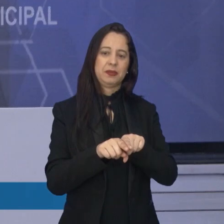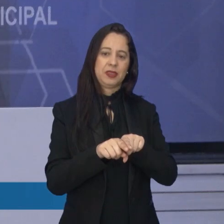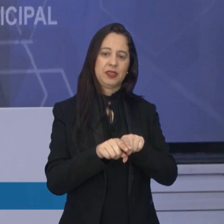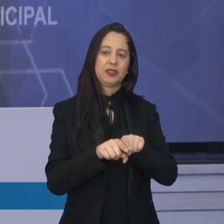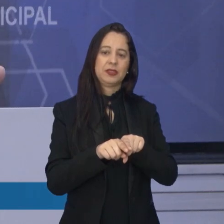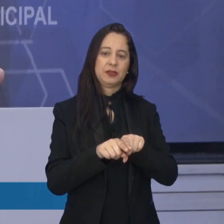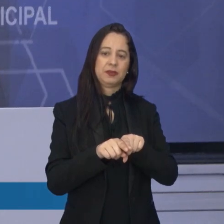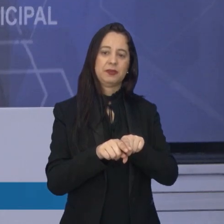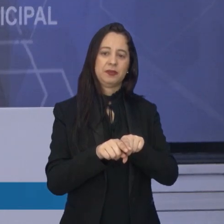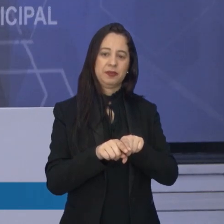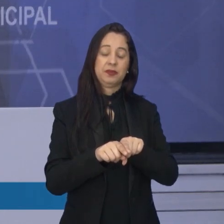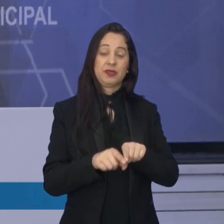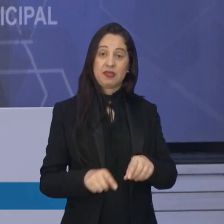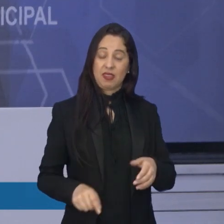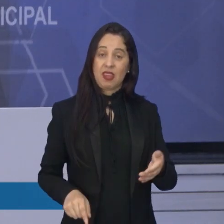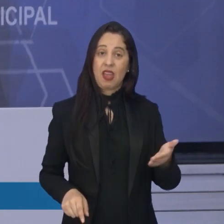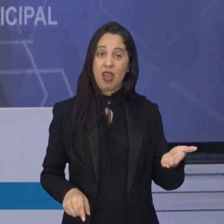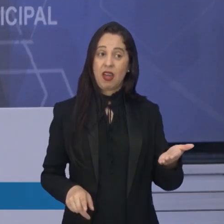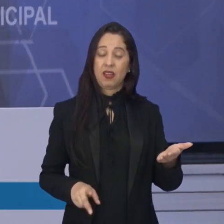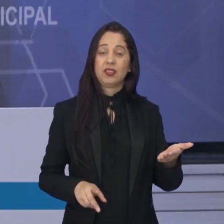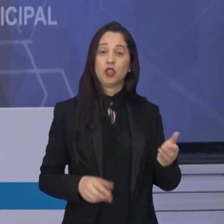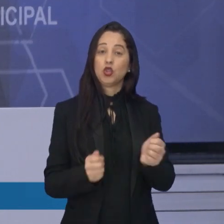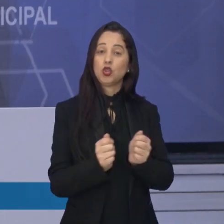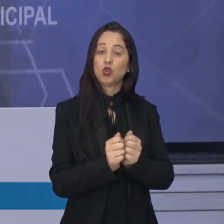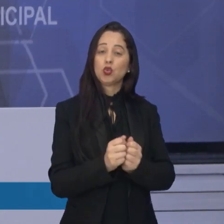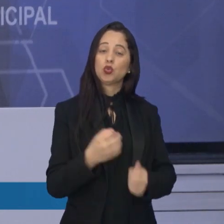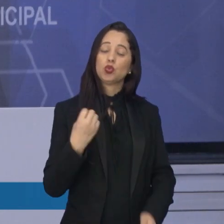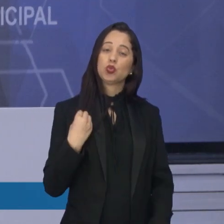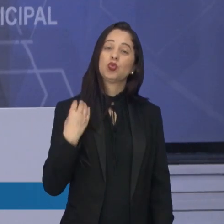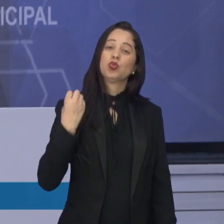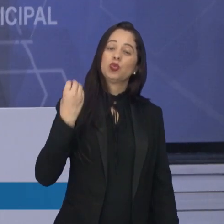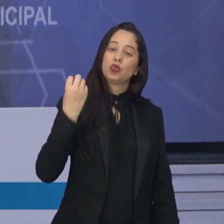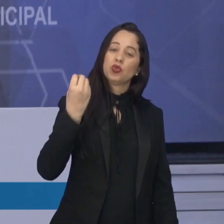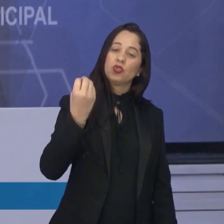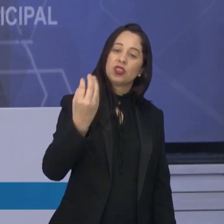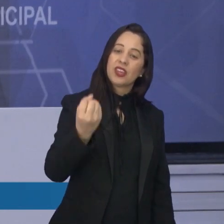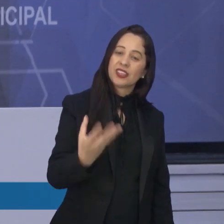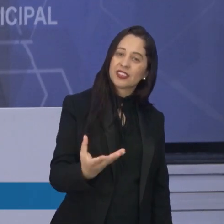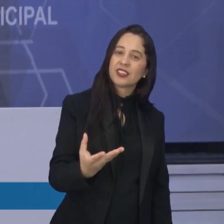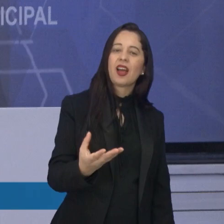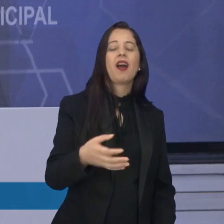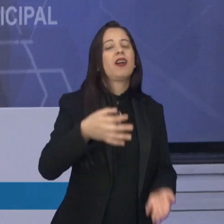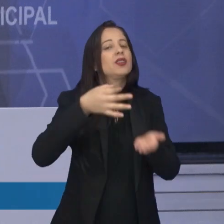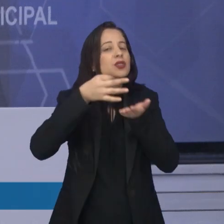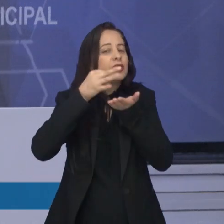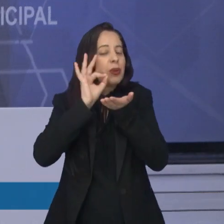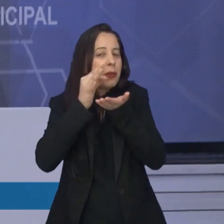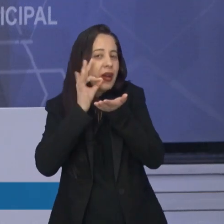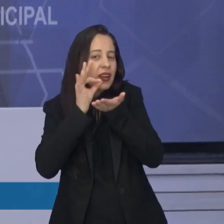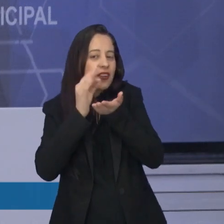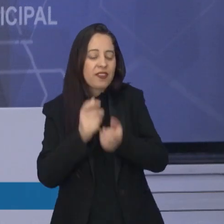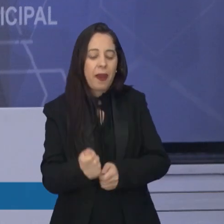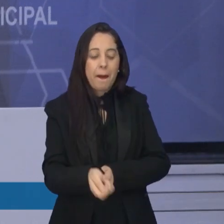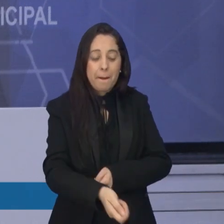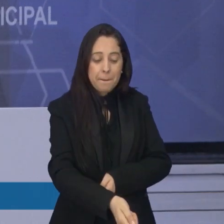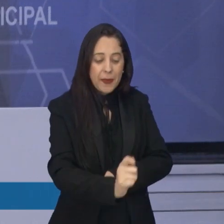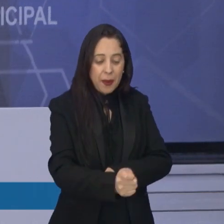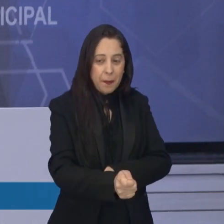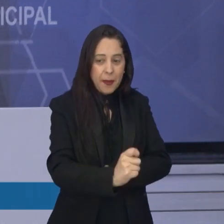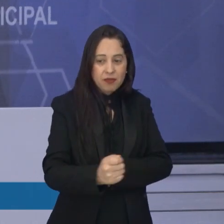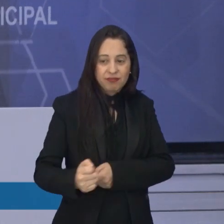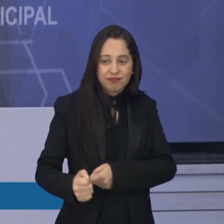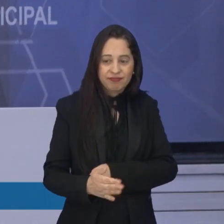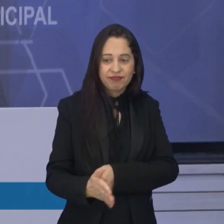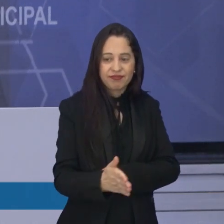o prazer das viagens, da cervejinha, do café, da pescaria, do qual eu tenho dúvidas se